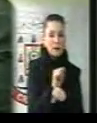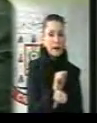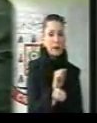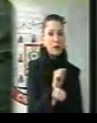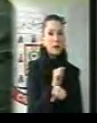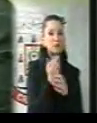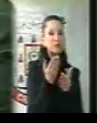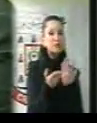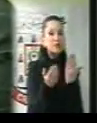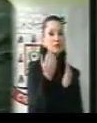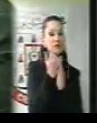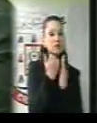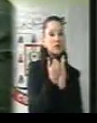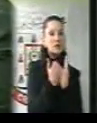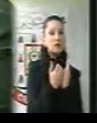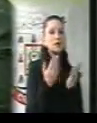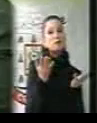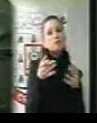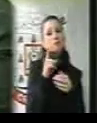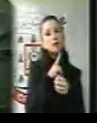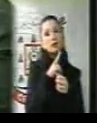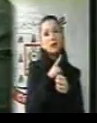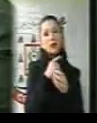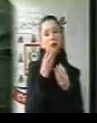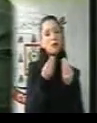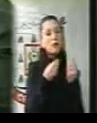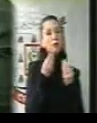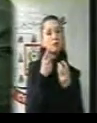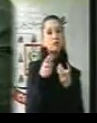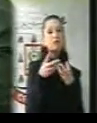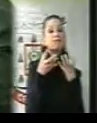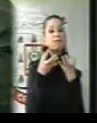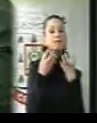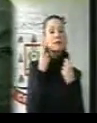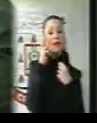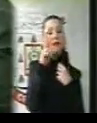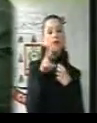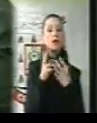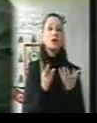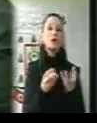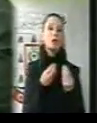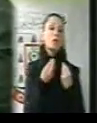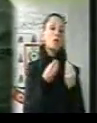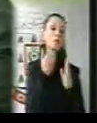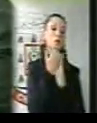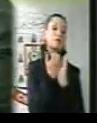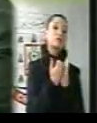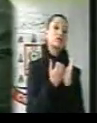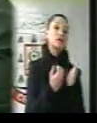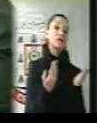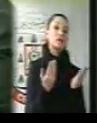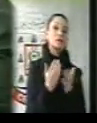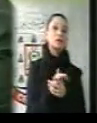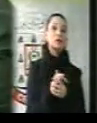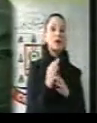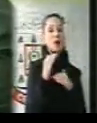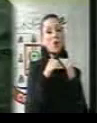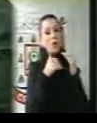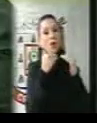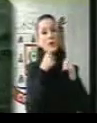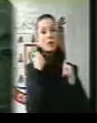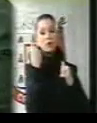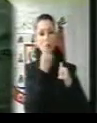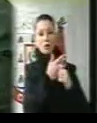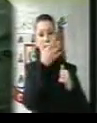esse cronograma. Então, se existe já um cronograma para que se termine essa obra que é tão esperada